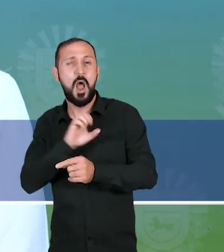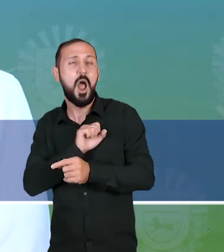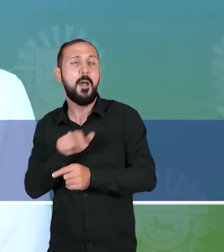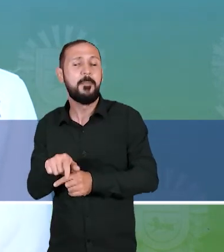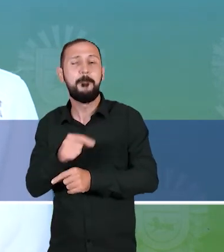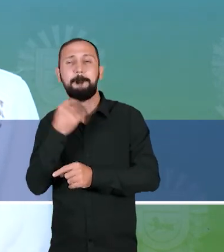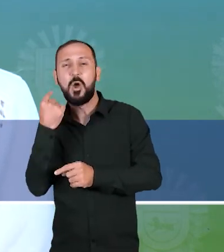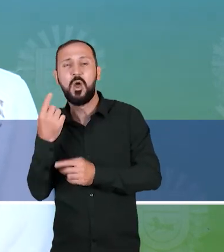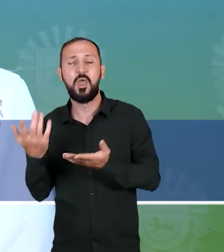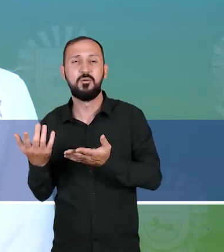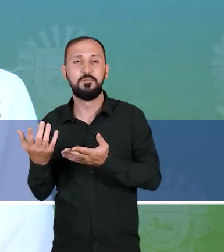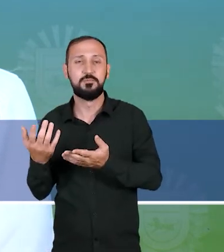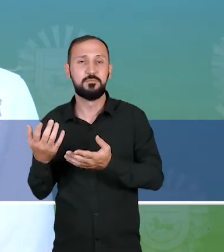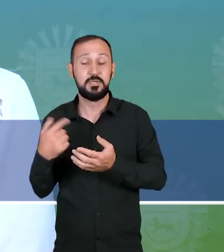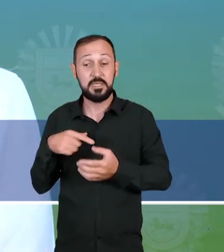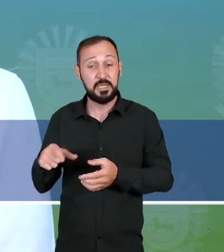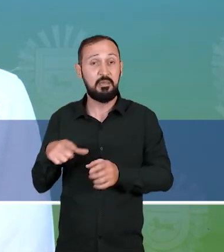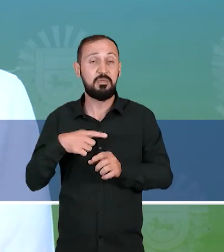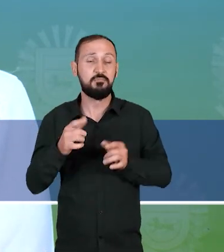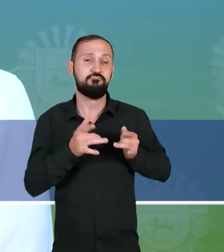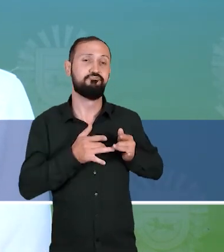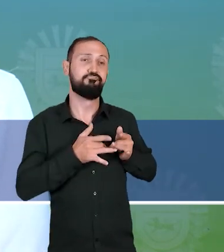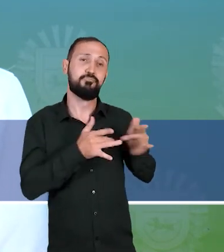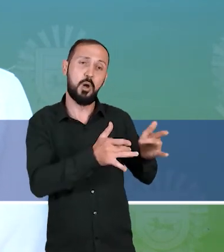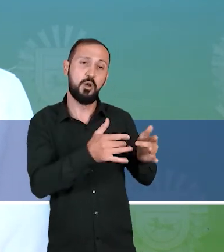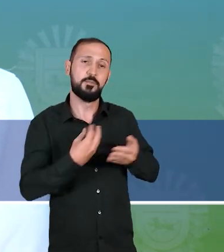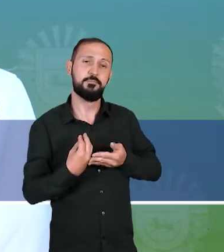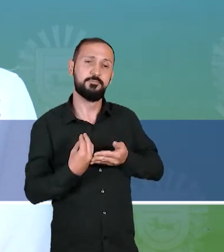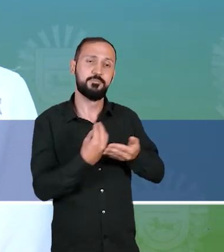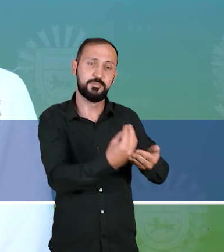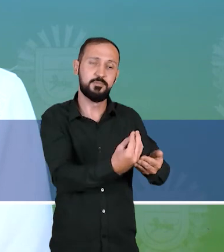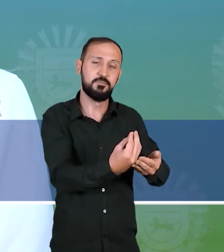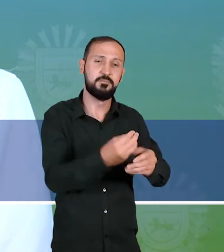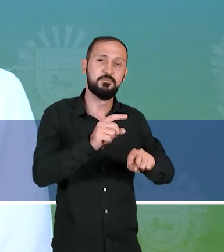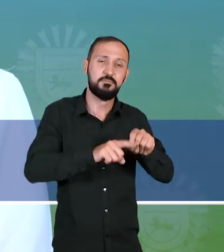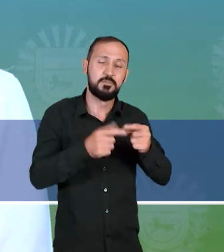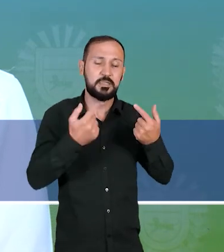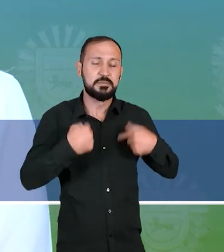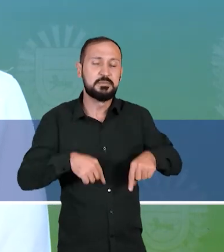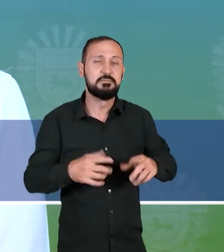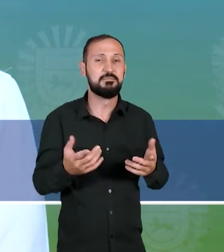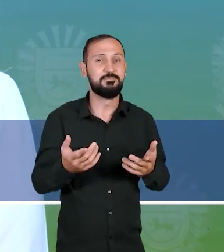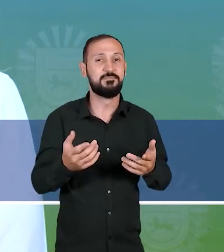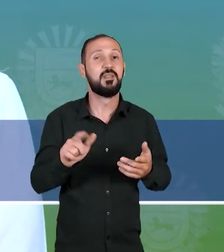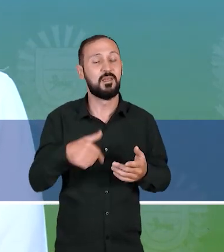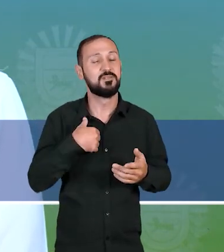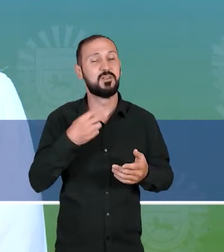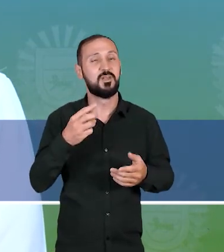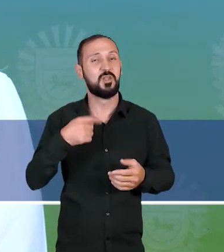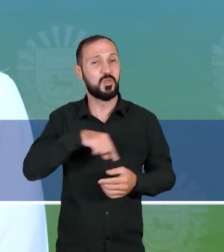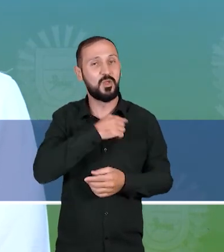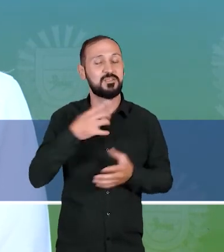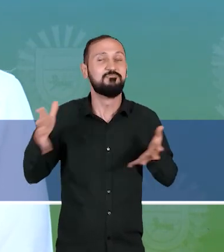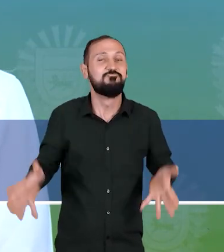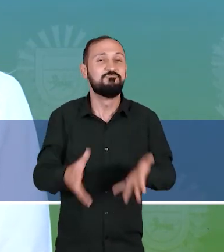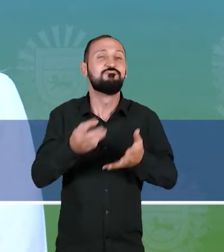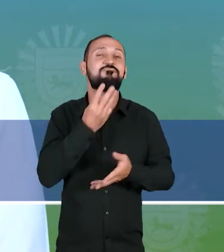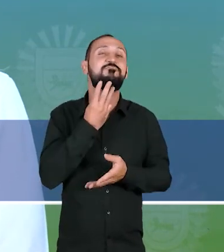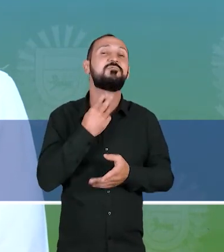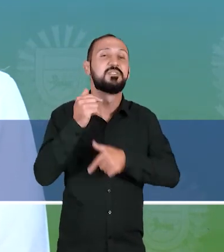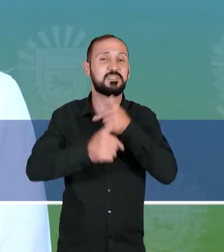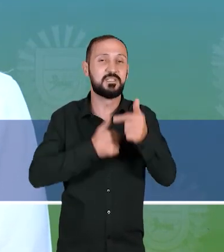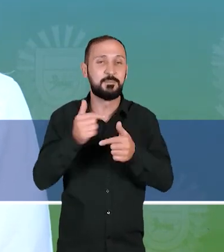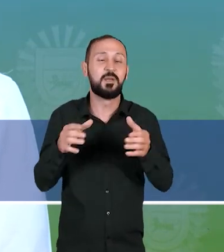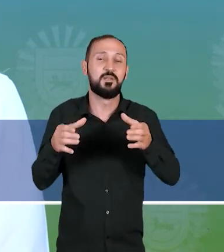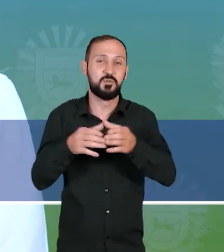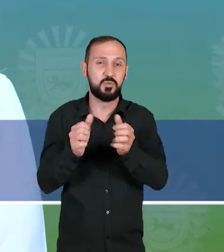que nesse momento ela teve a solidariedade de fazer as doações dos órgãos e tecidos. Então acho que isso é a maior motivação nossa, de todo mundo